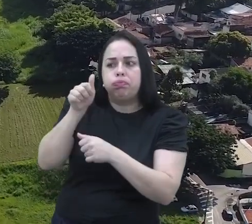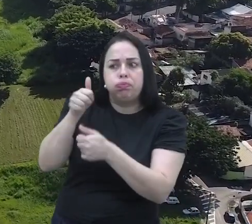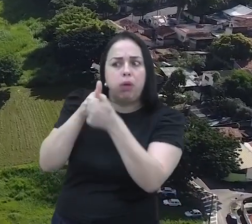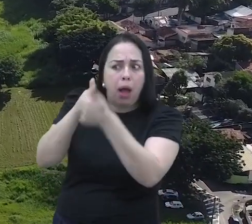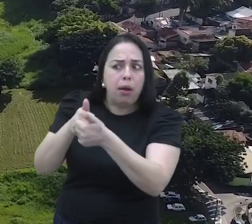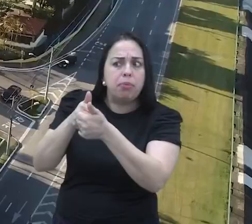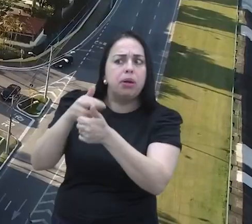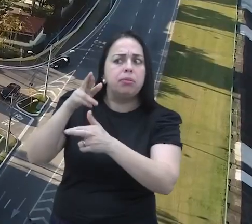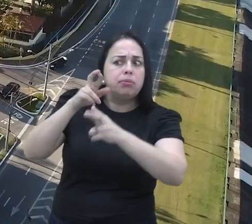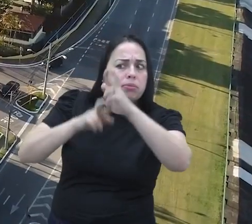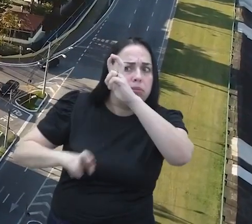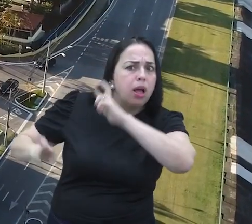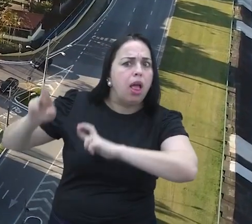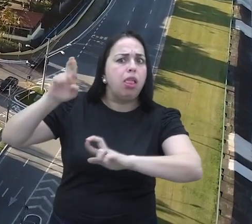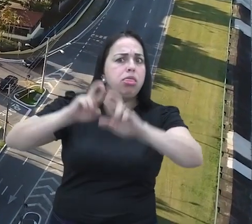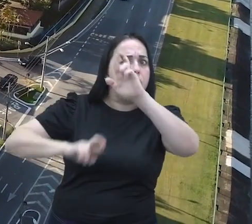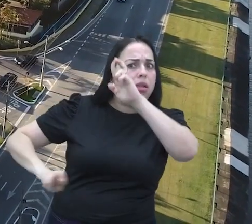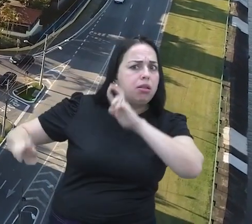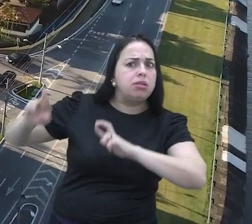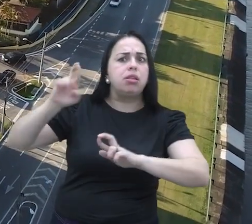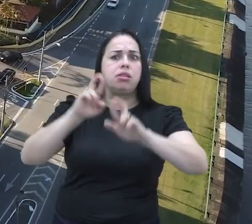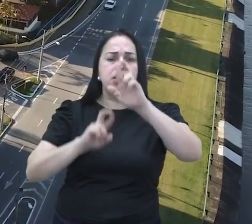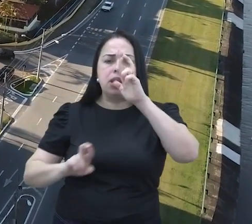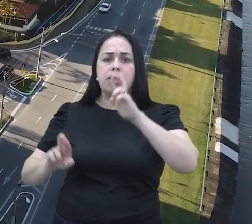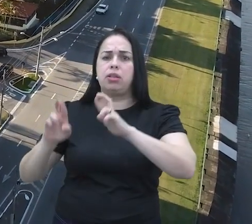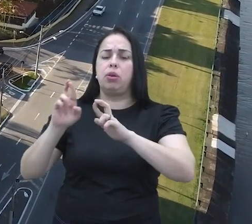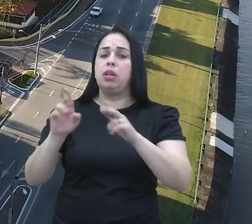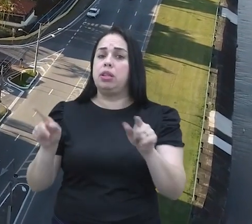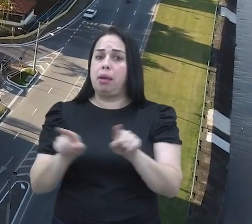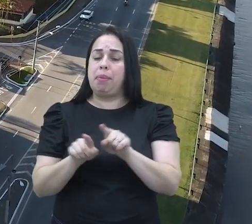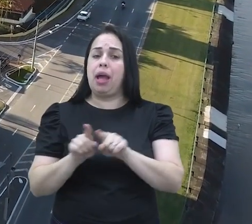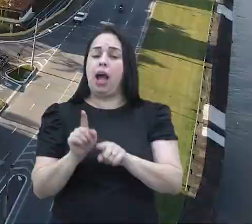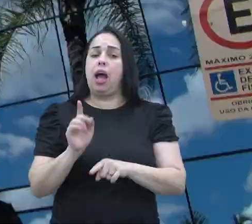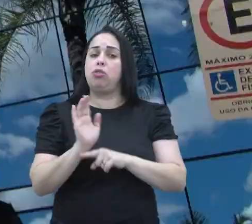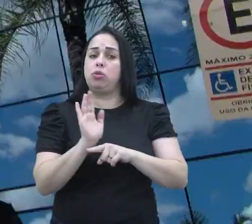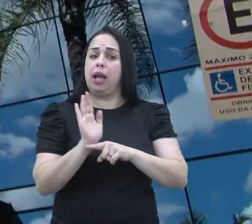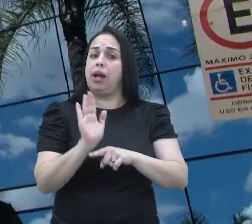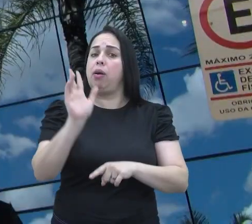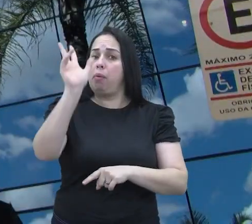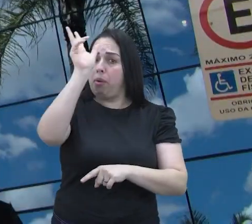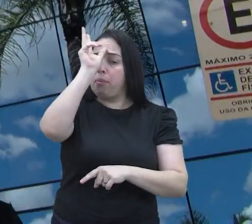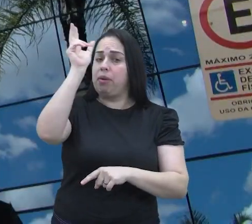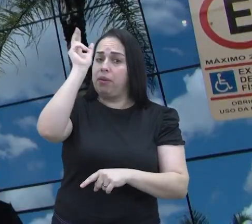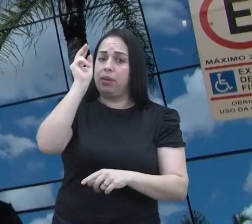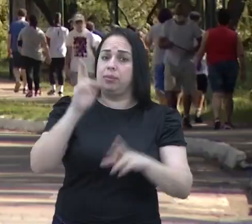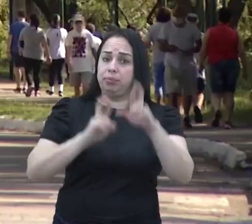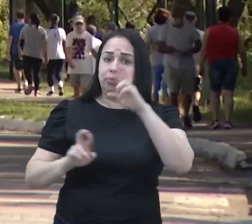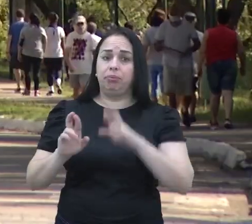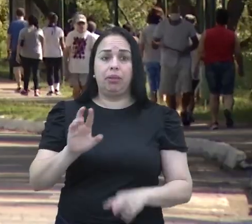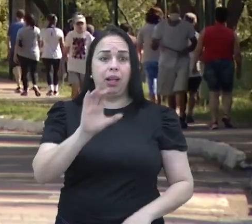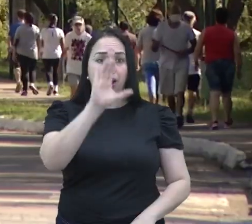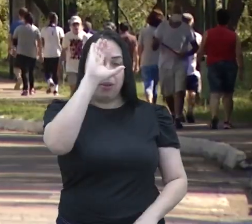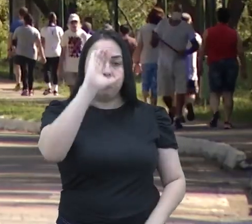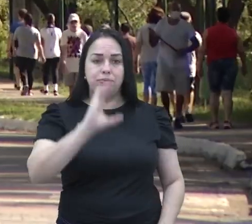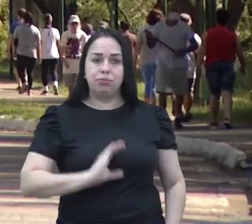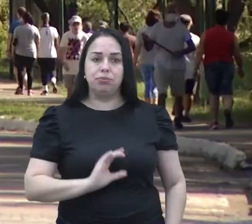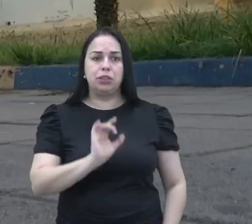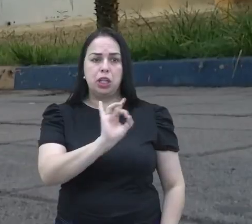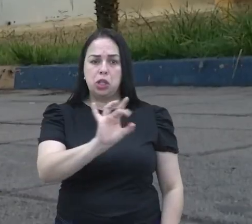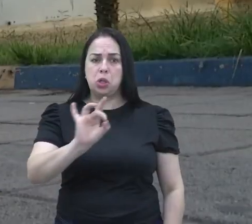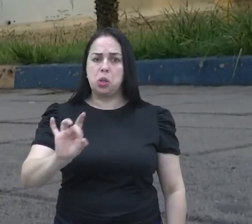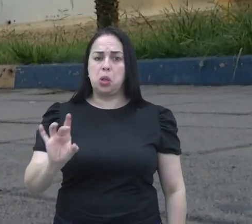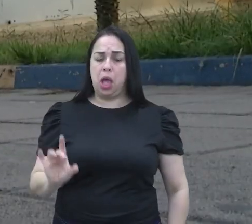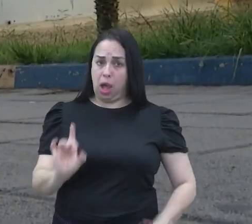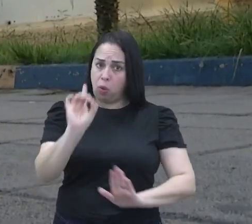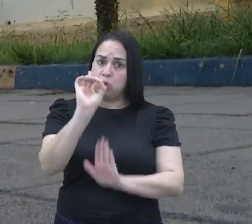candidatos eleitos para ajudar a fiscalizar a atuação do prefeito e dos vereadores. A cidadania ativa